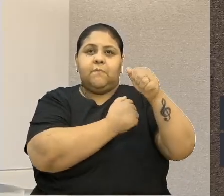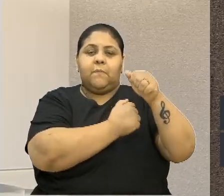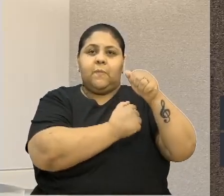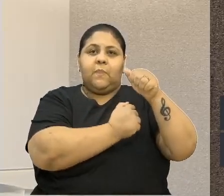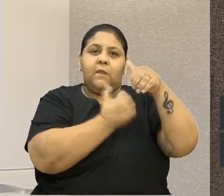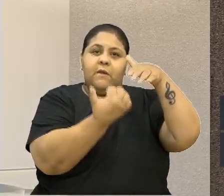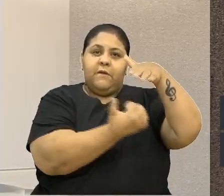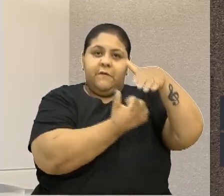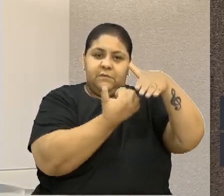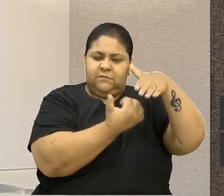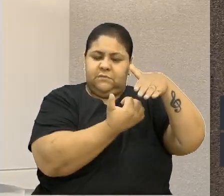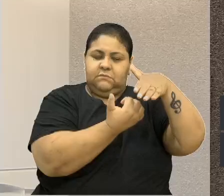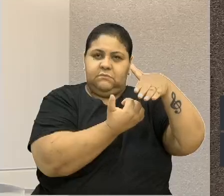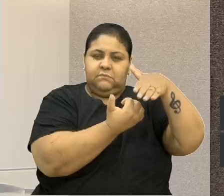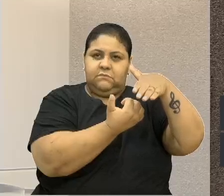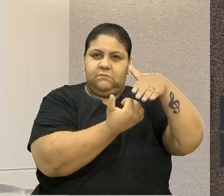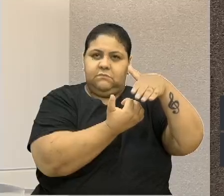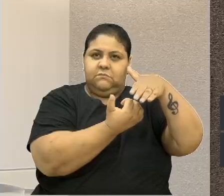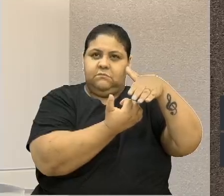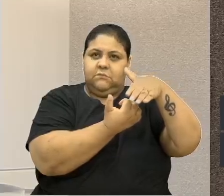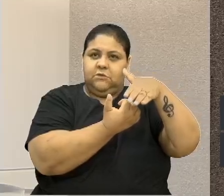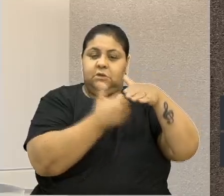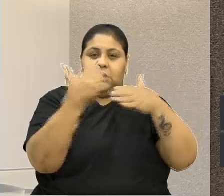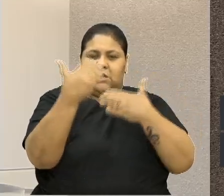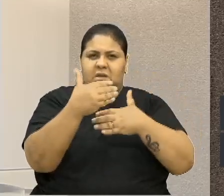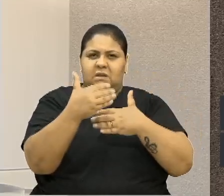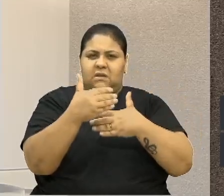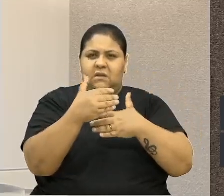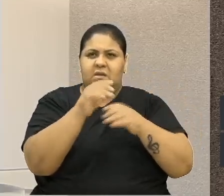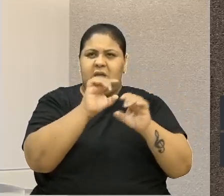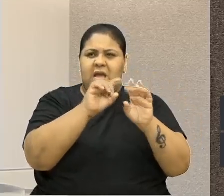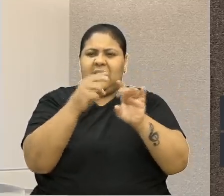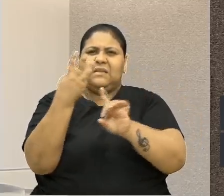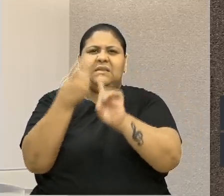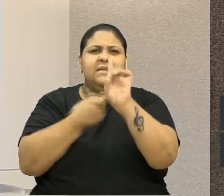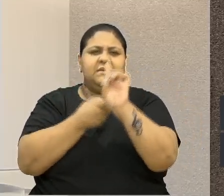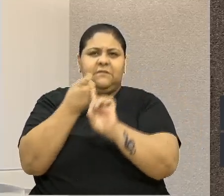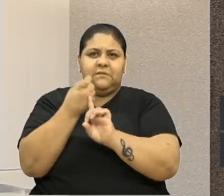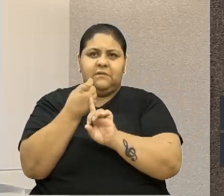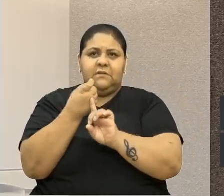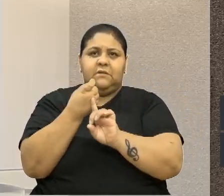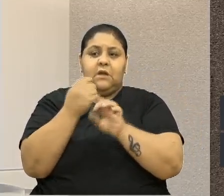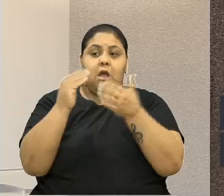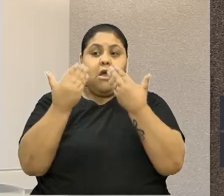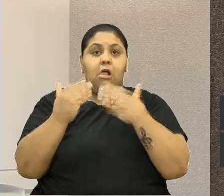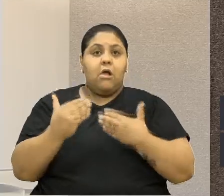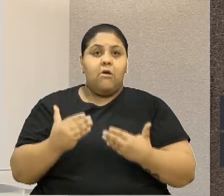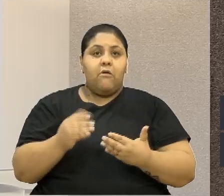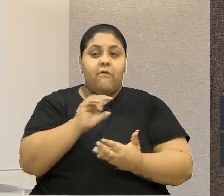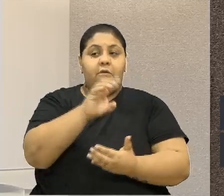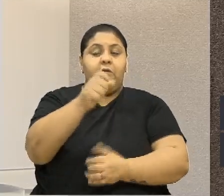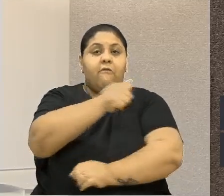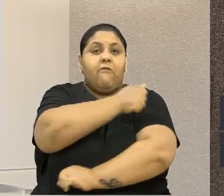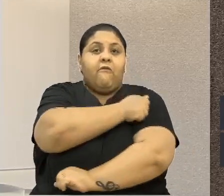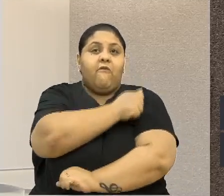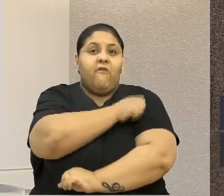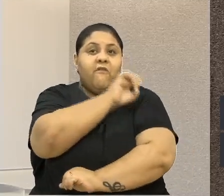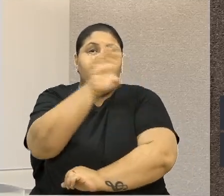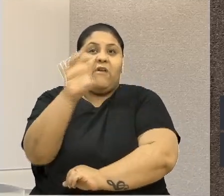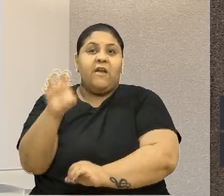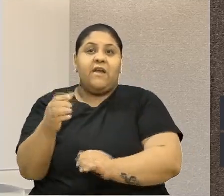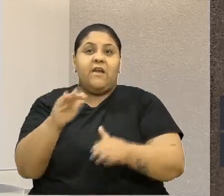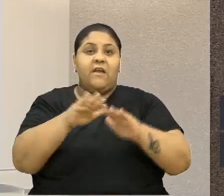com essas provas constantes, cada 3 meses, ela avalia cada aluno e cada escola